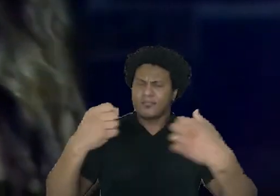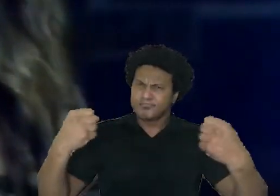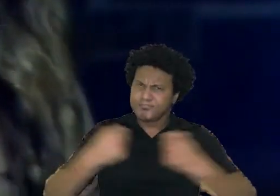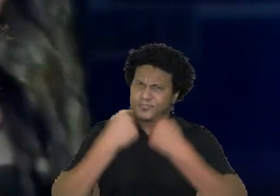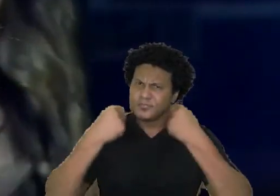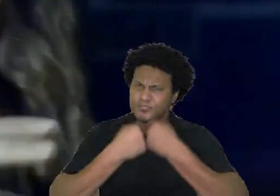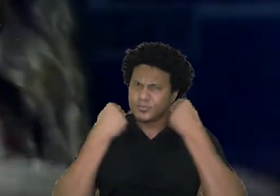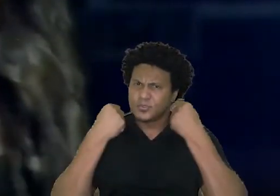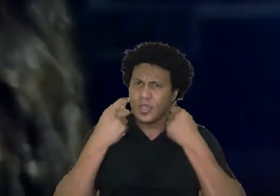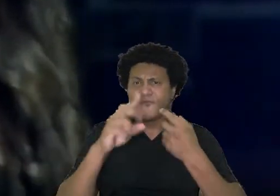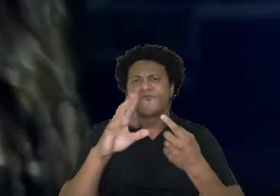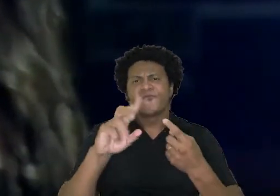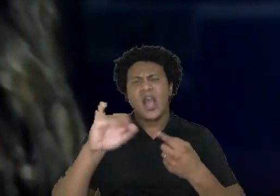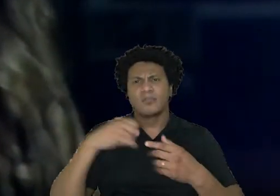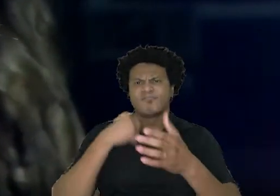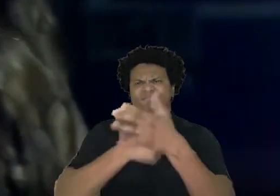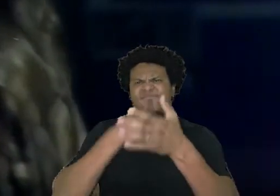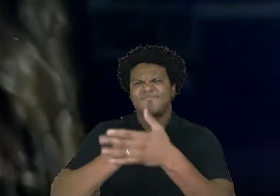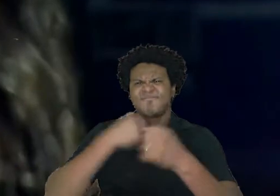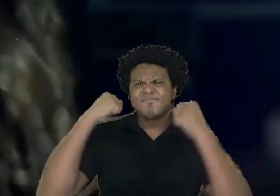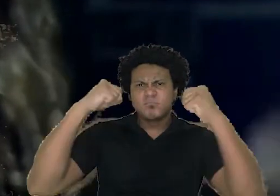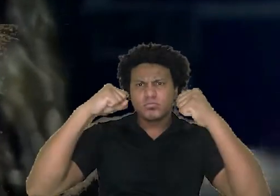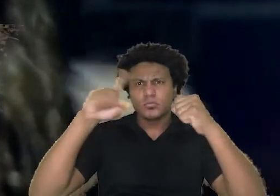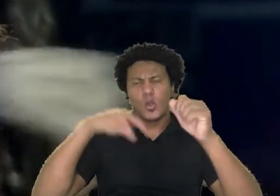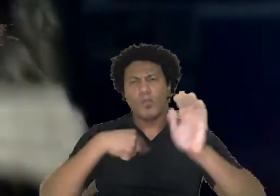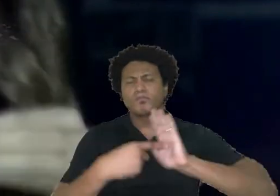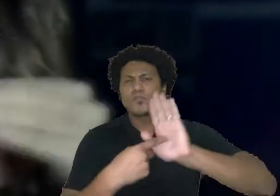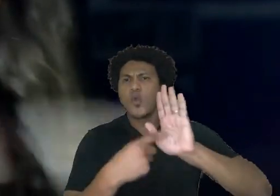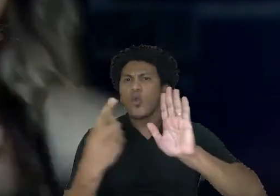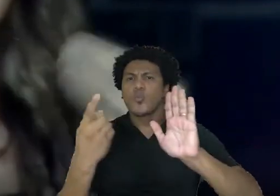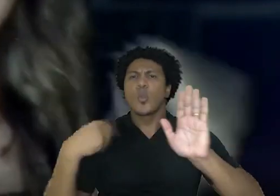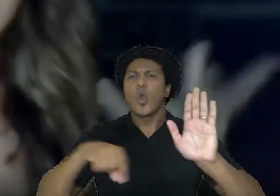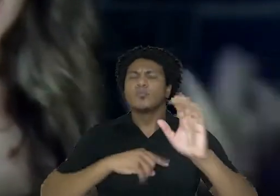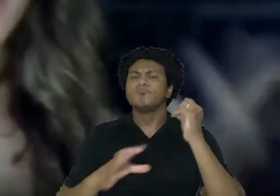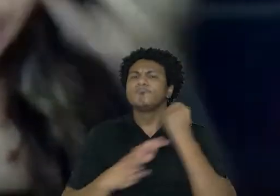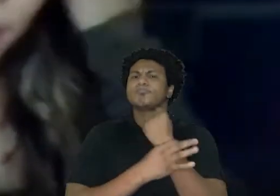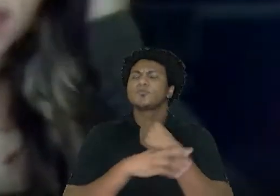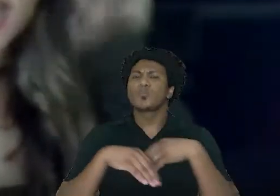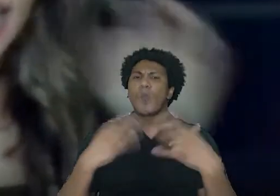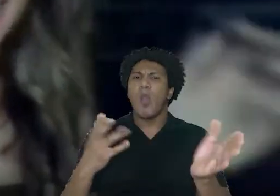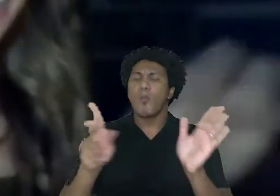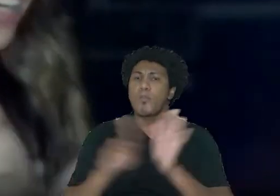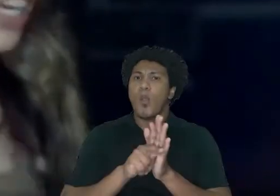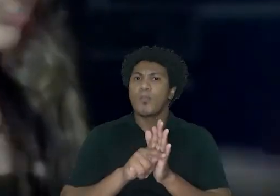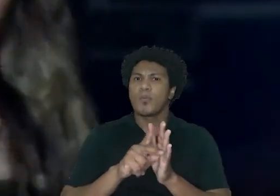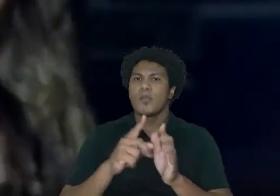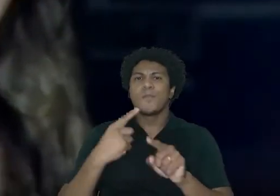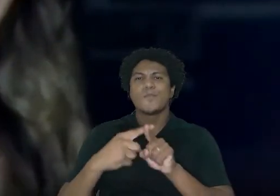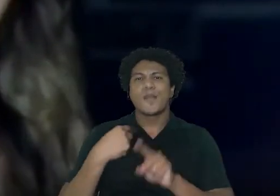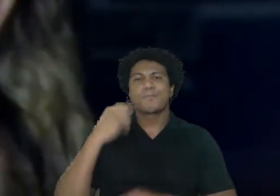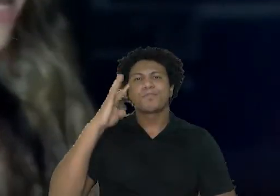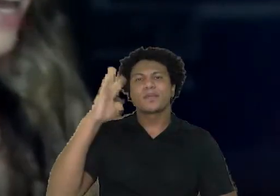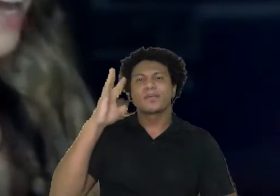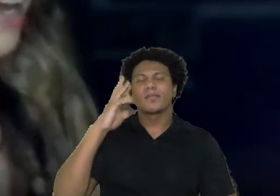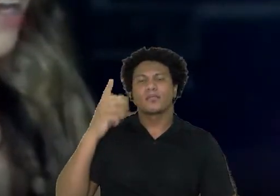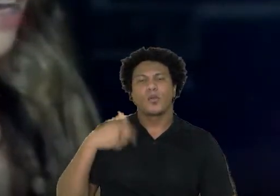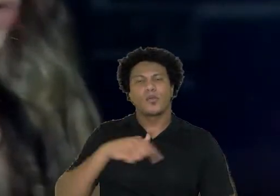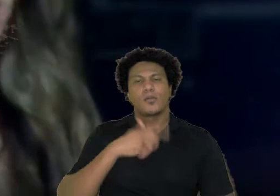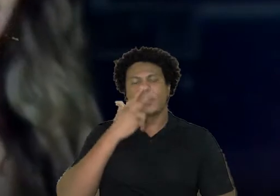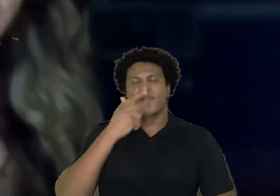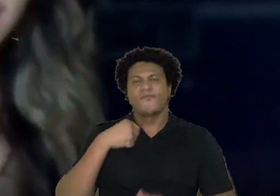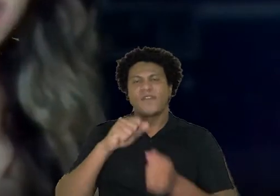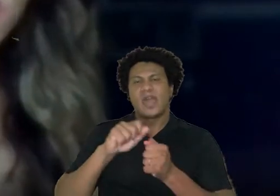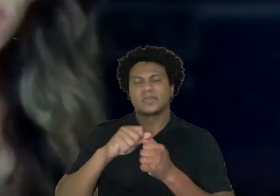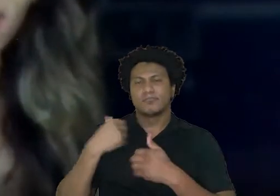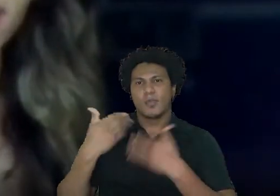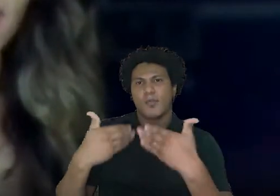Tipo, enfim, a gente tem uma cultura, e eu sei que essa cultura vai estar confrontando, a gente vai precisar também reivindicar e escolher o